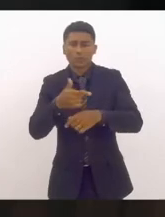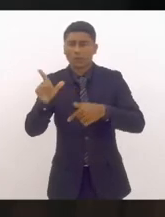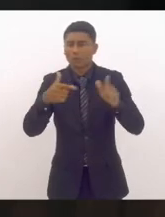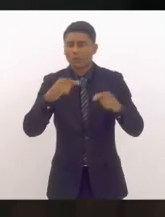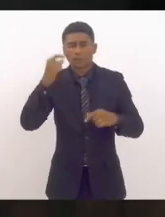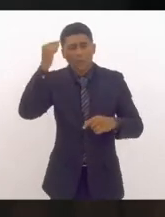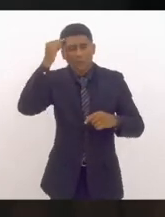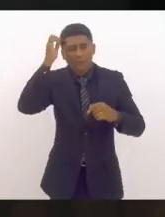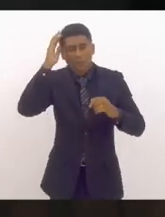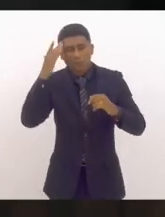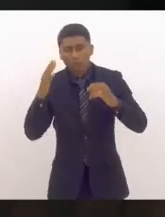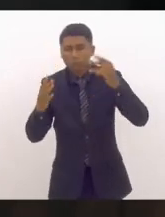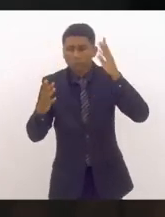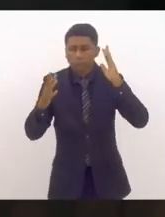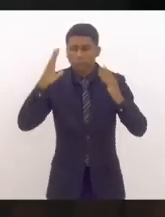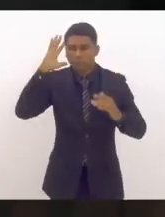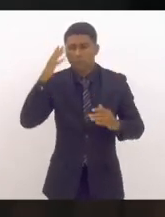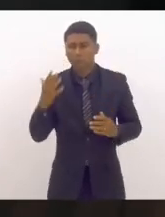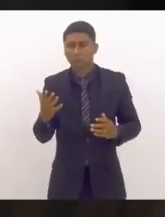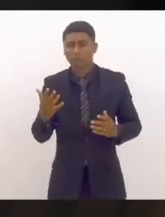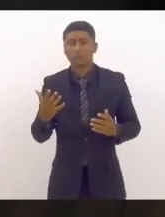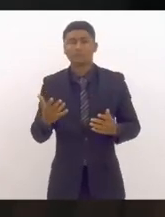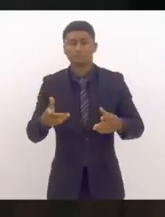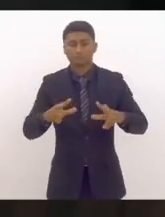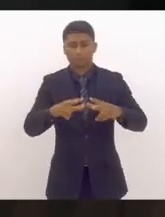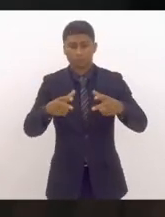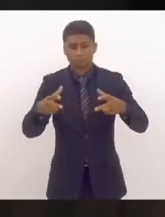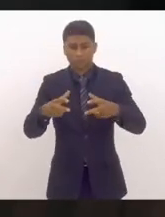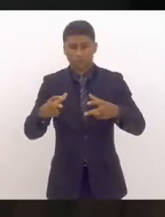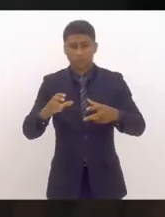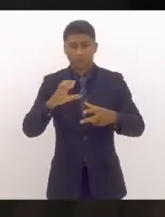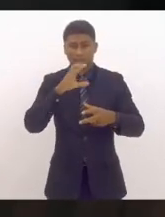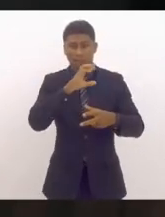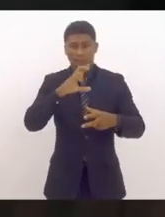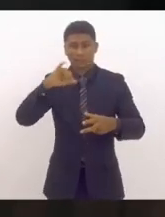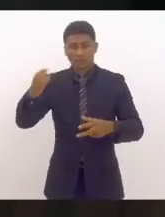Janeiro. Parecer da Comissão de Constituição e Justiça